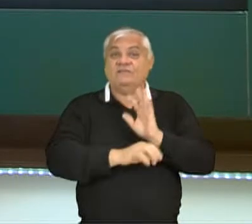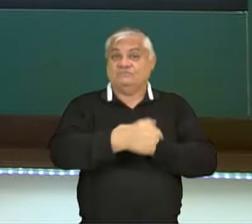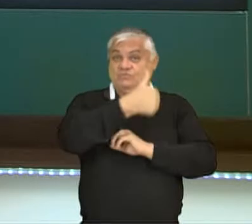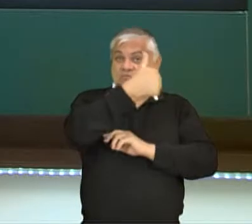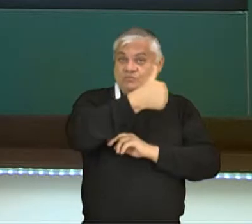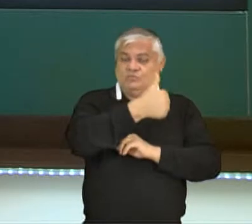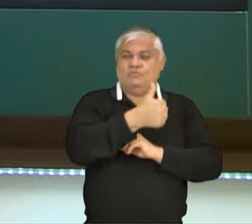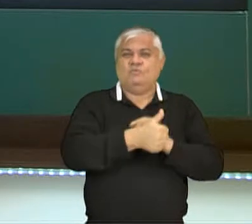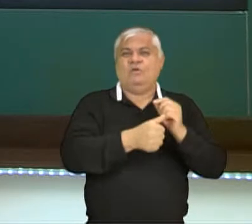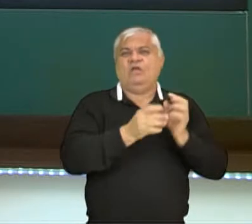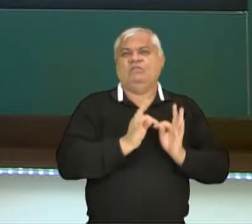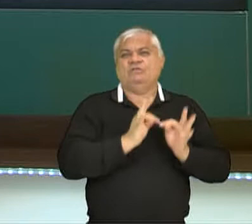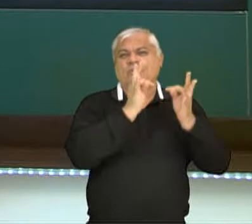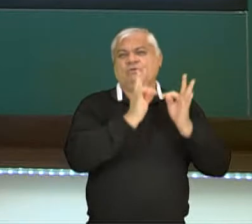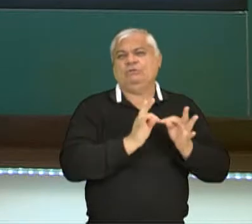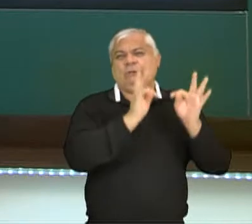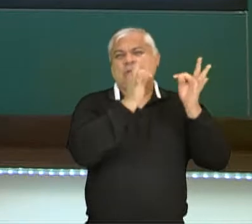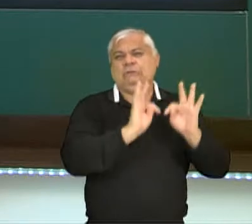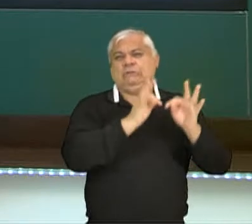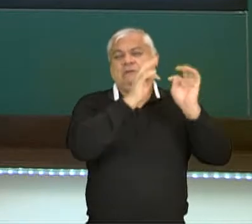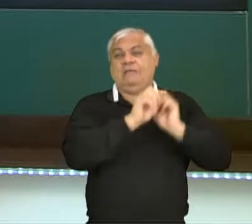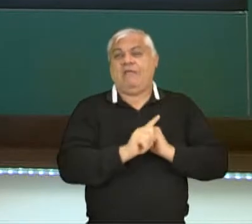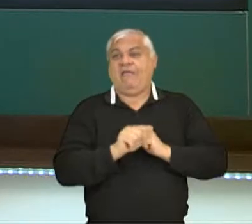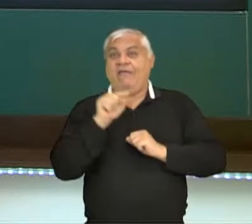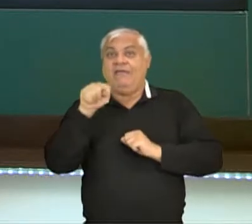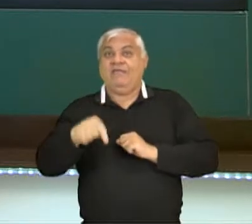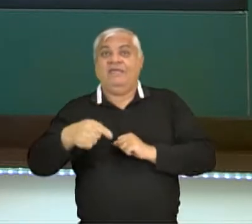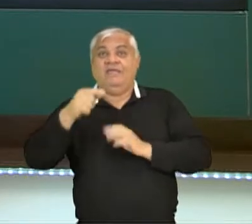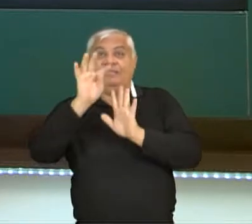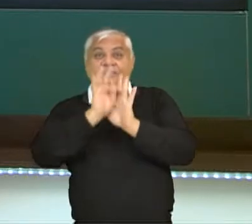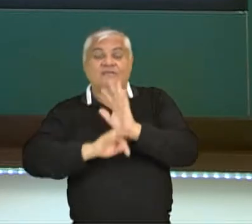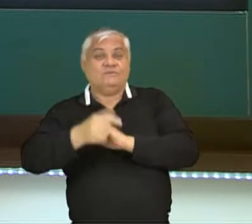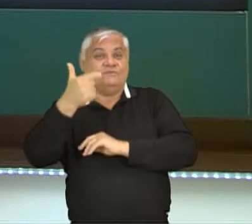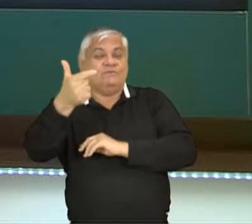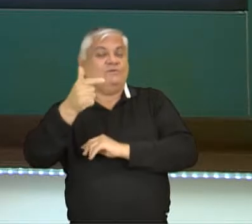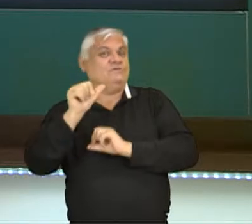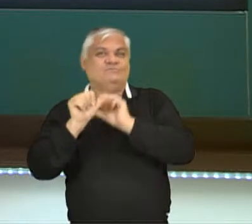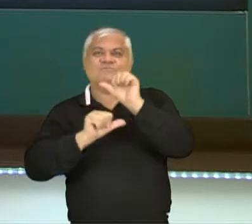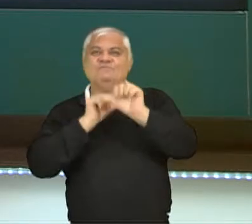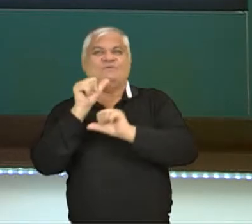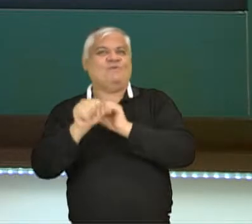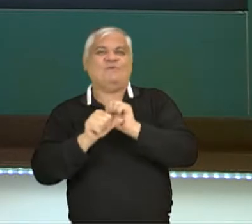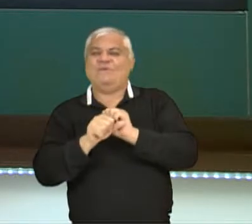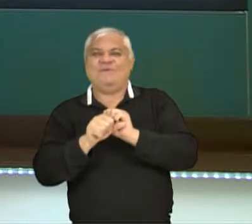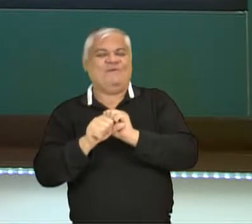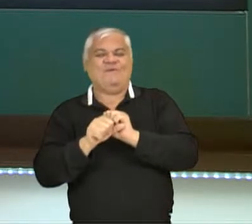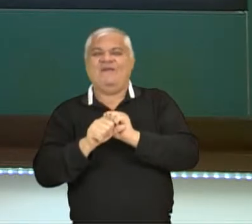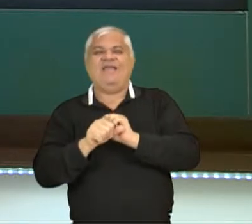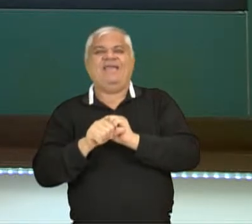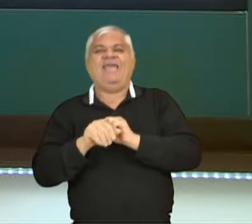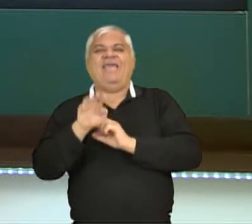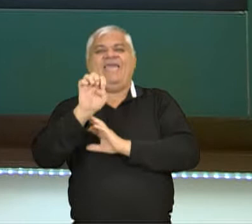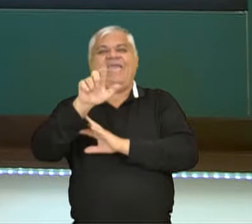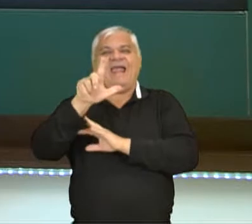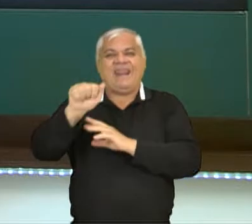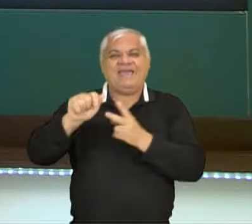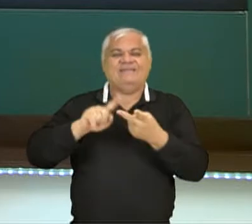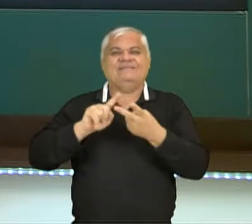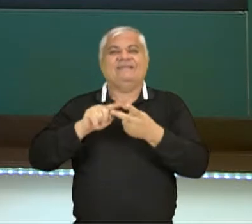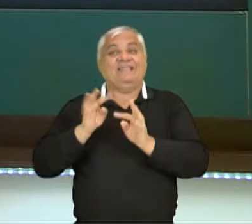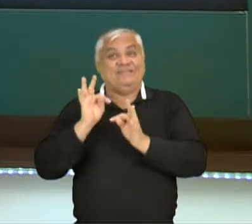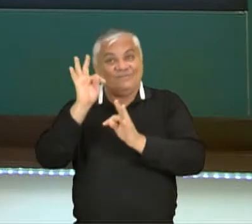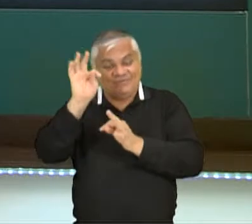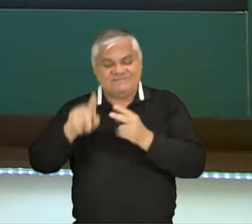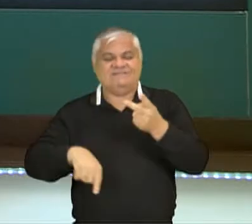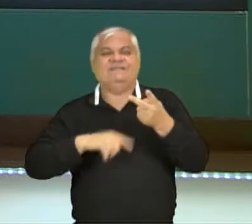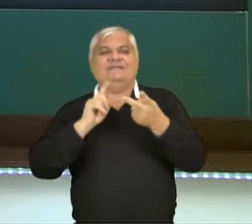repetição da palavra tecnologia já na primeira frase, e aqui a gente tem a palavra ela substituindo tecnologia, né?